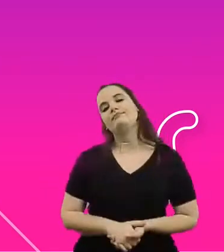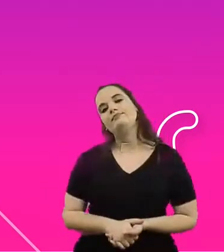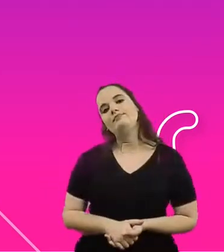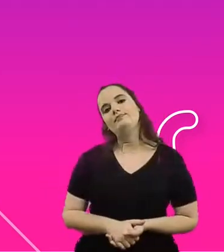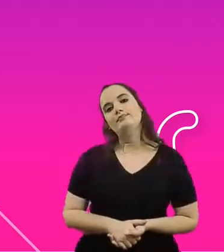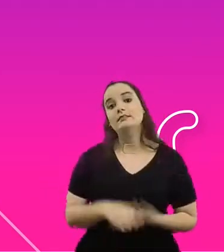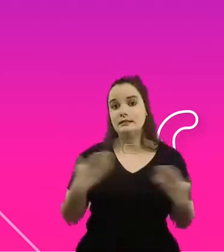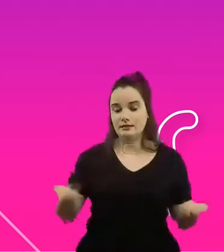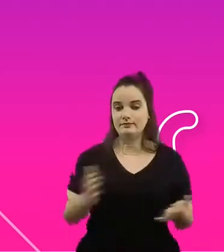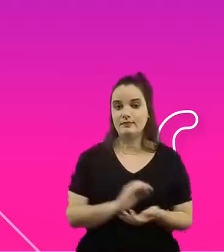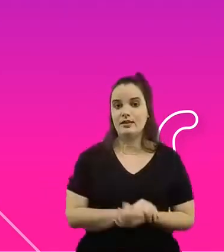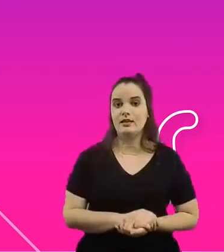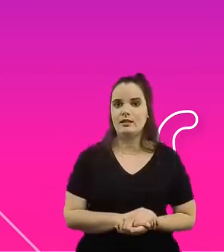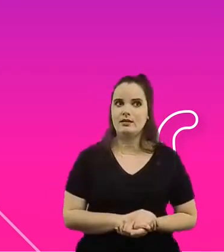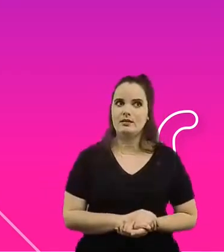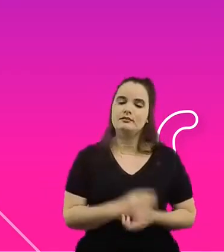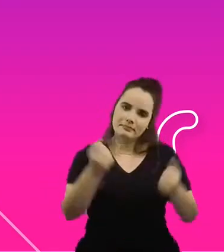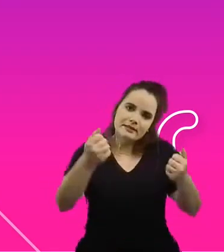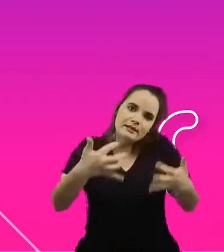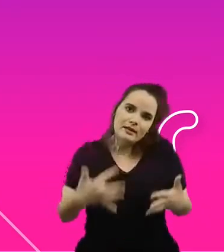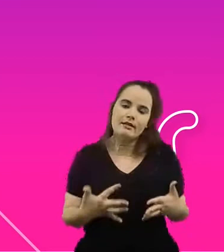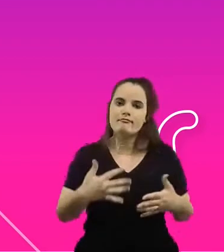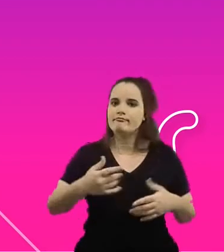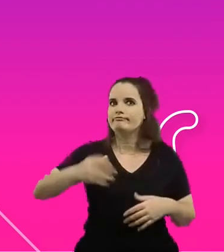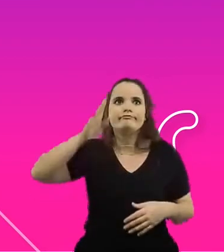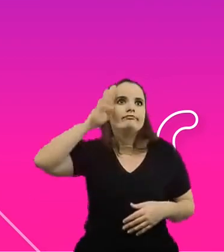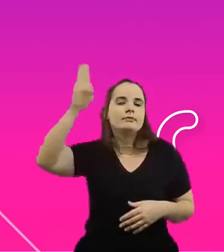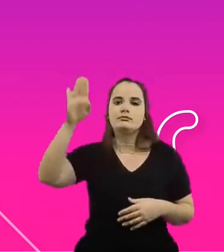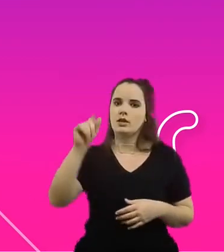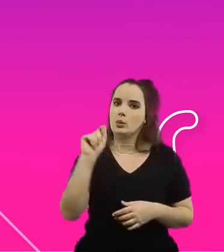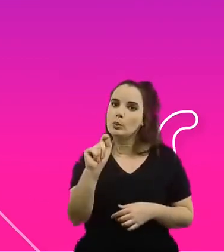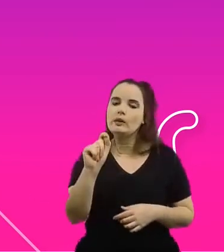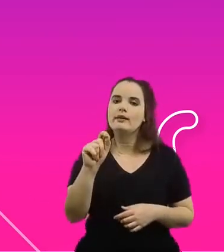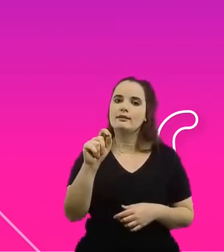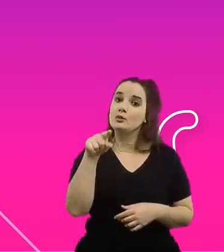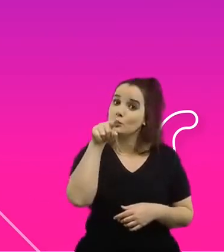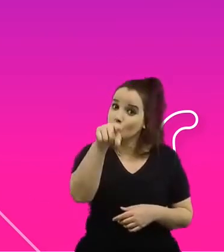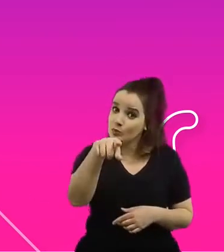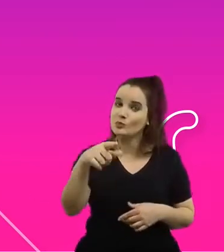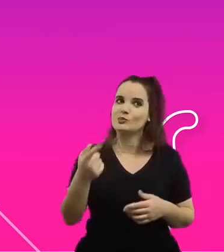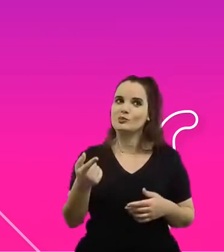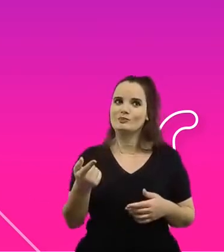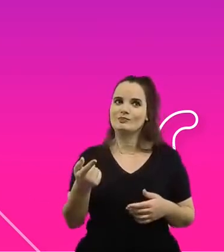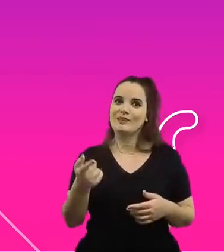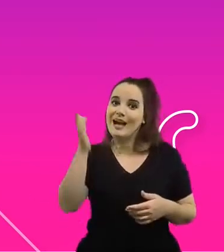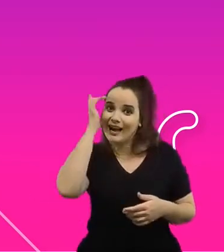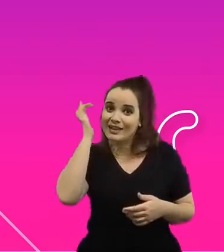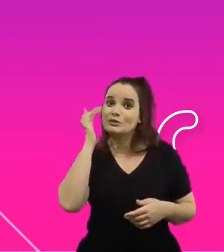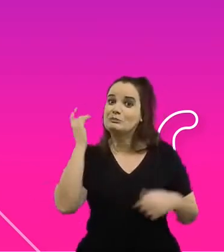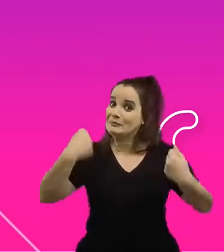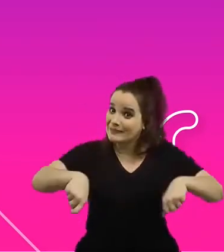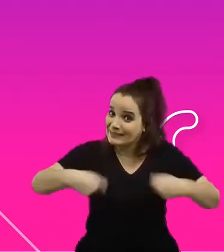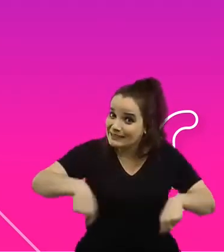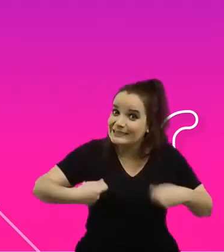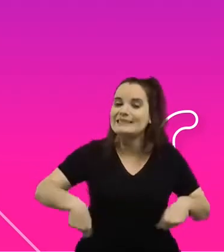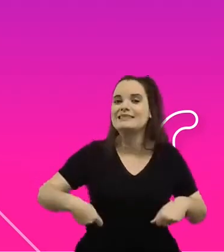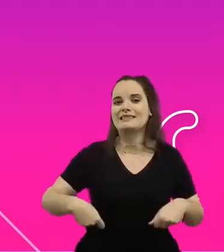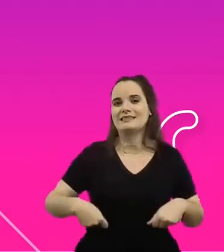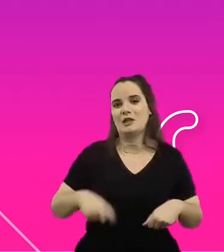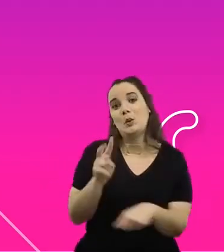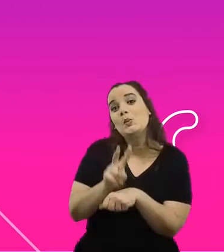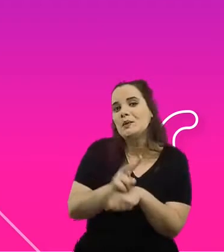mais importante, você deve, ou pelo menos deveria, ter controle sobre seus próprios dados,